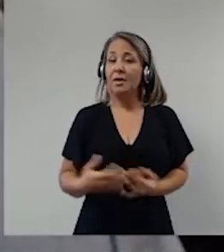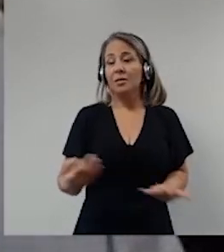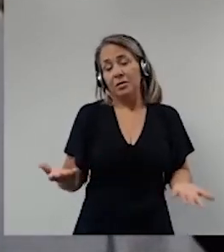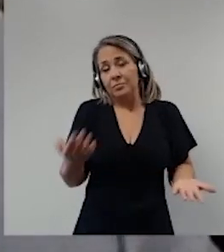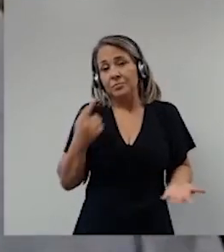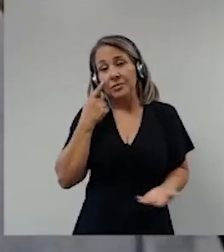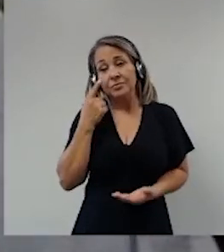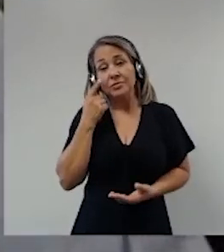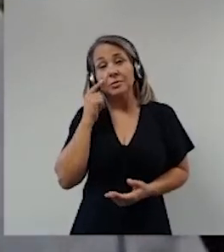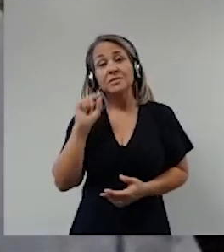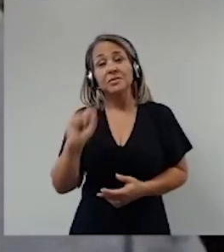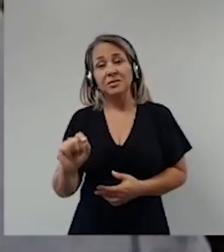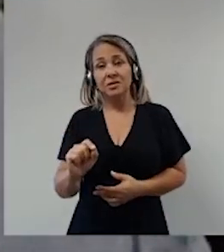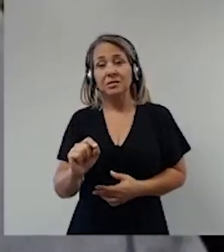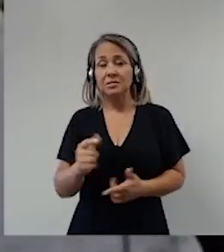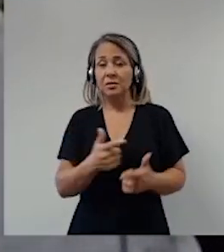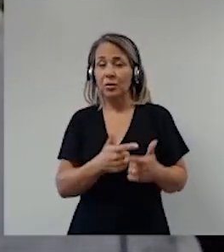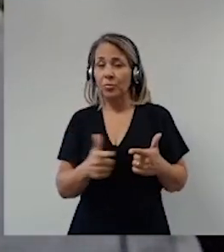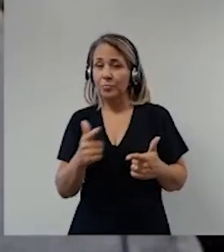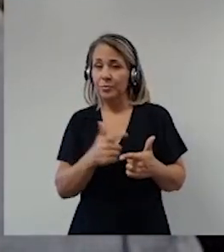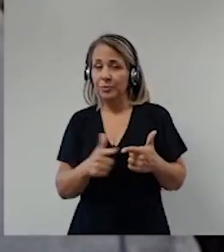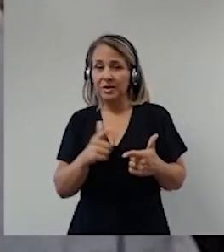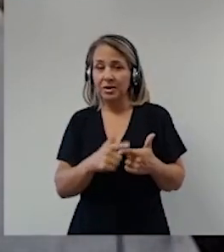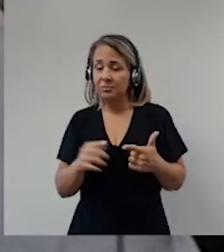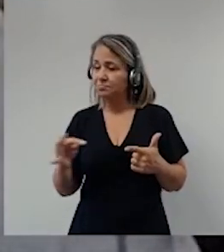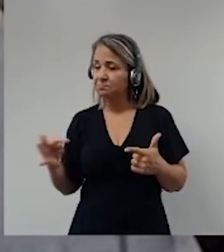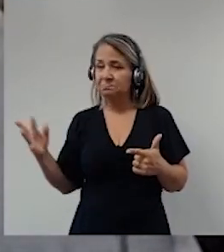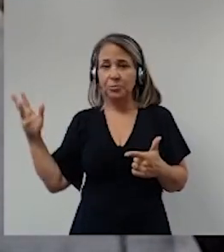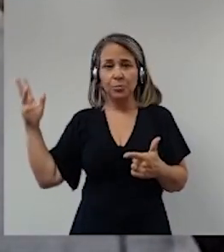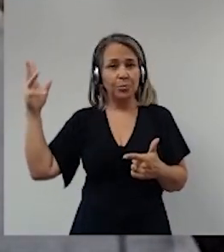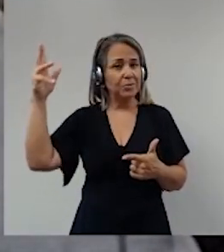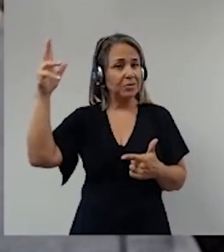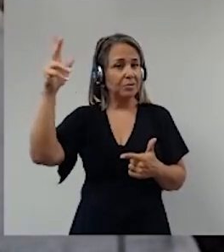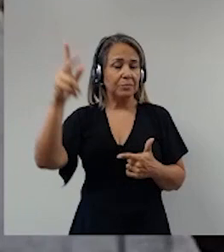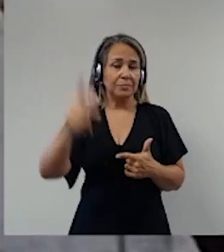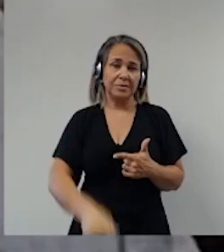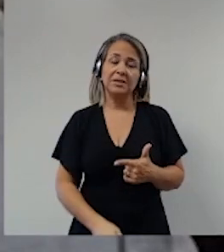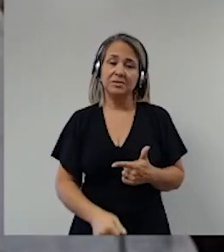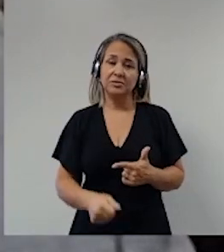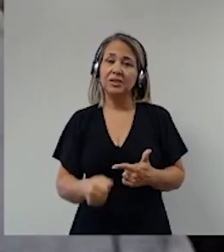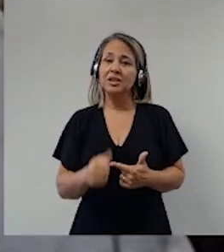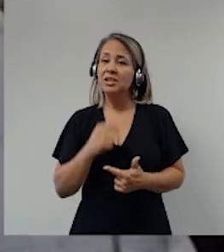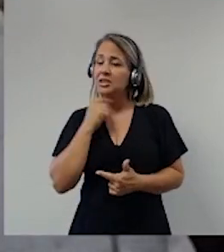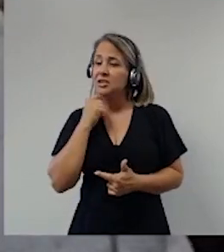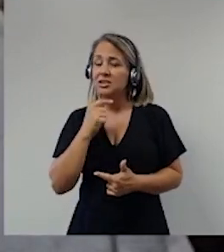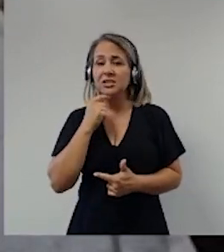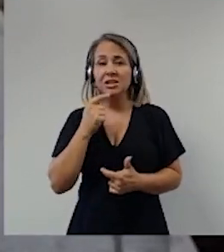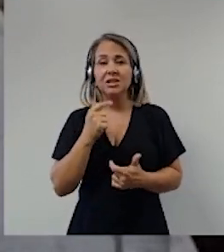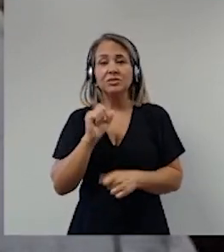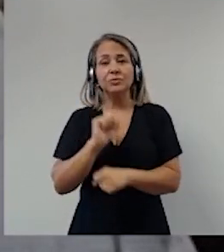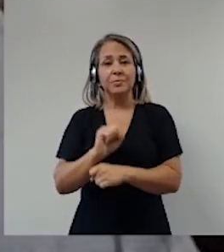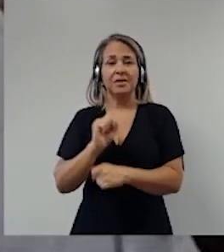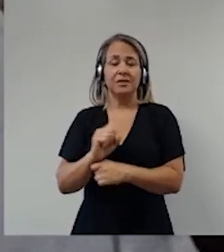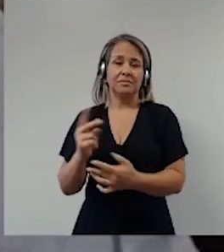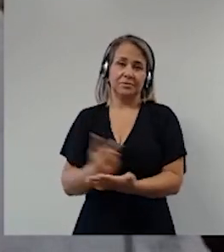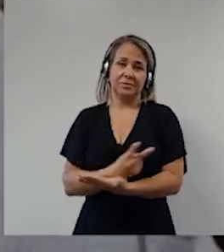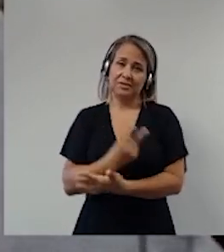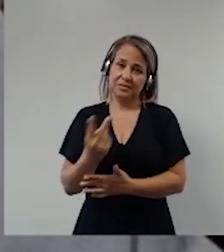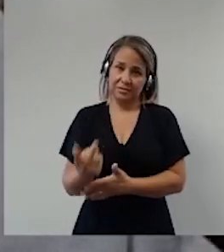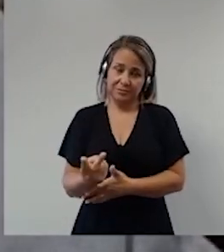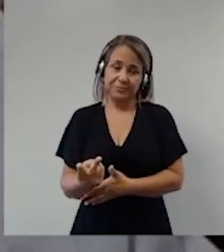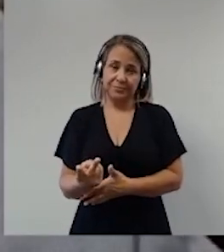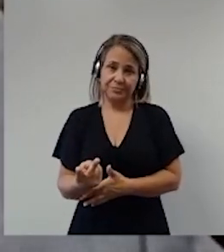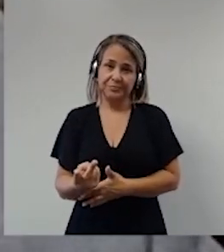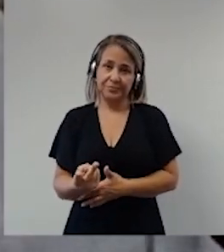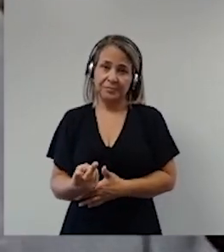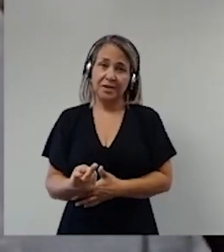que essa é uma situação totalmente imprevista e imprevisível, e